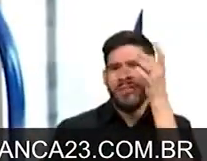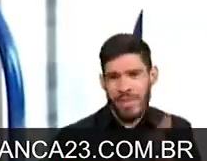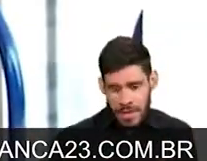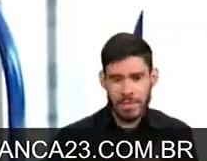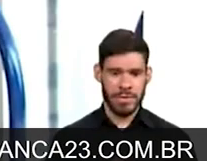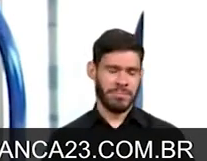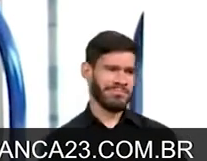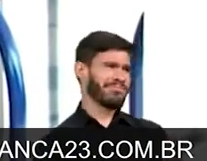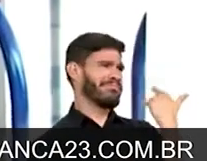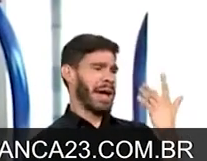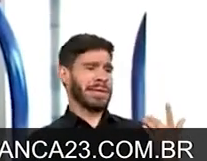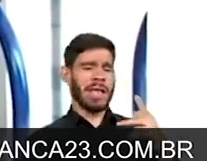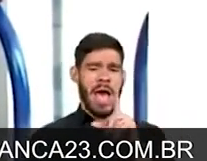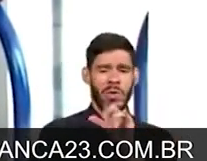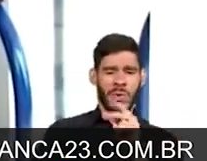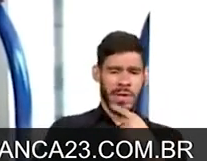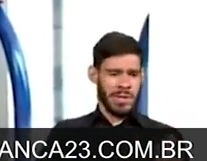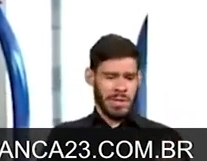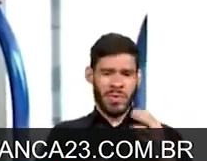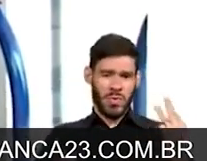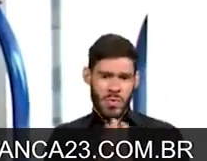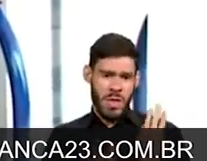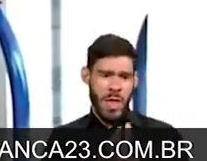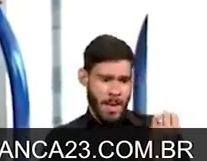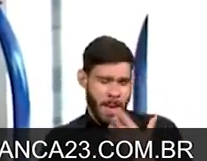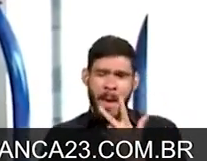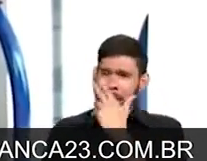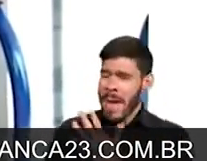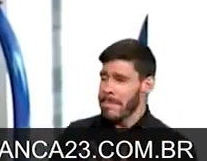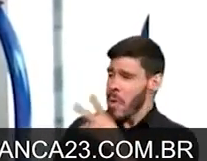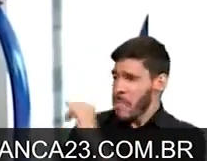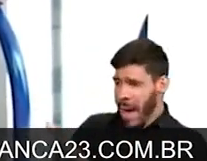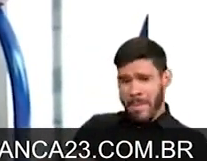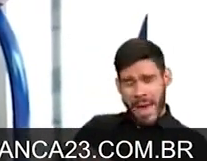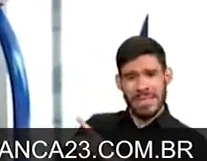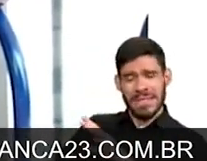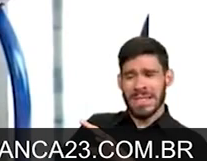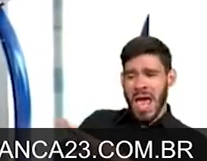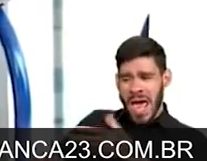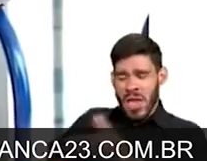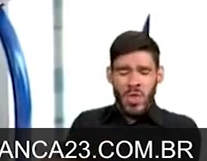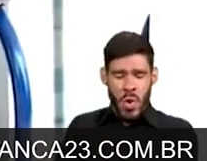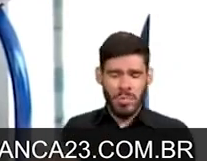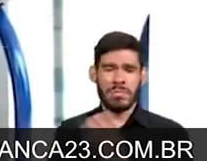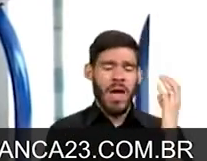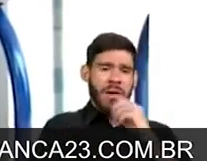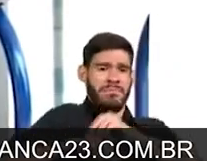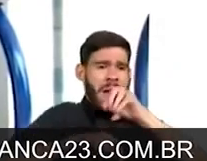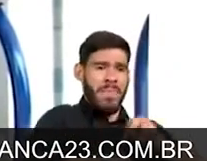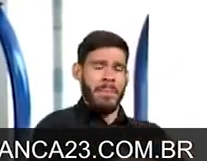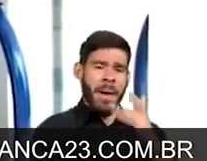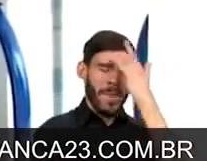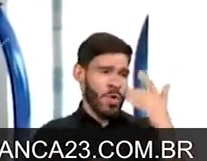vez me mandaram um link no WhatsApp como se fosse o meu pai, mas tinha entrado no celular do meu pai e mandado mensagem para as pessoas mais